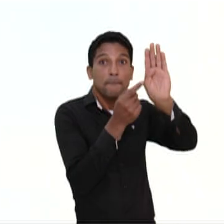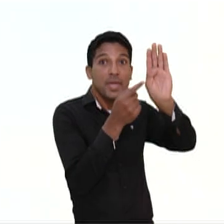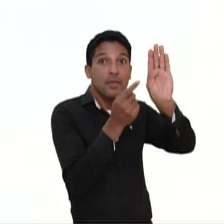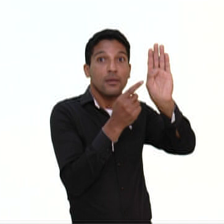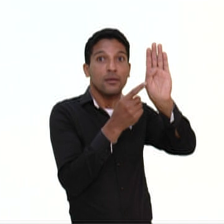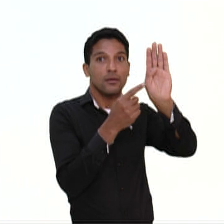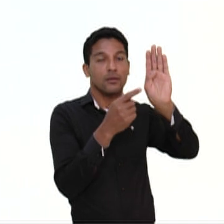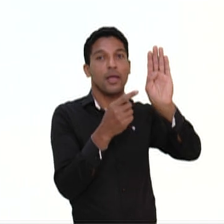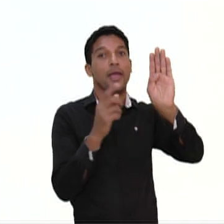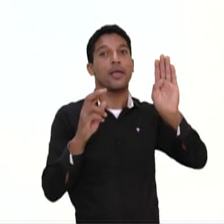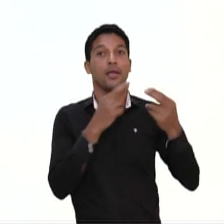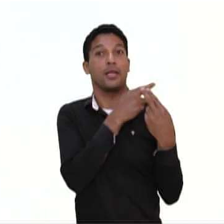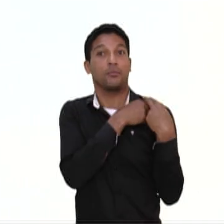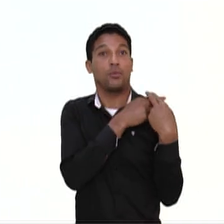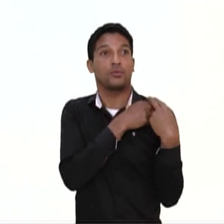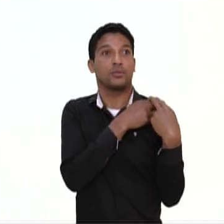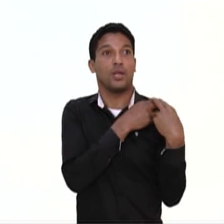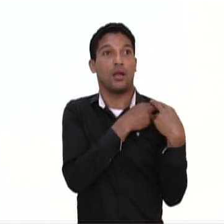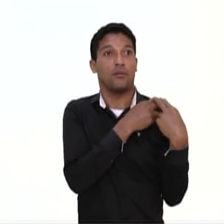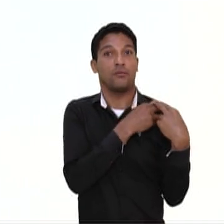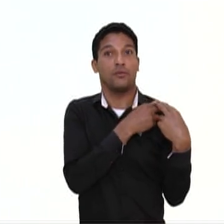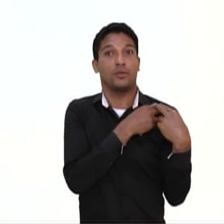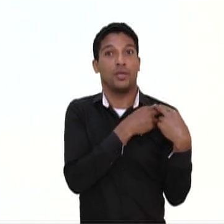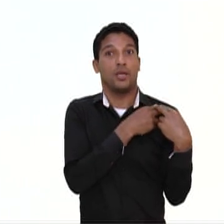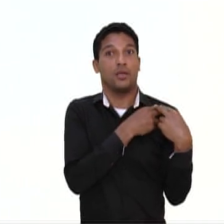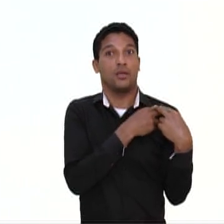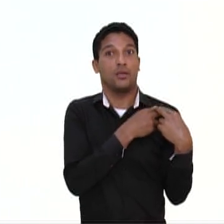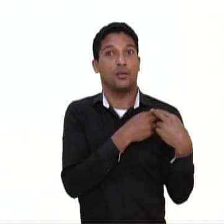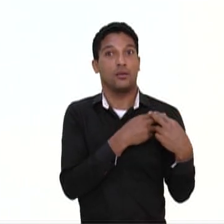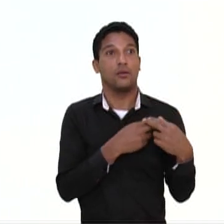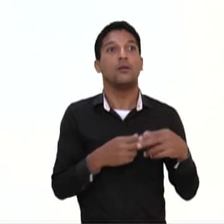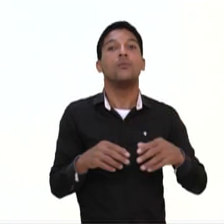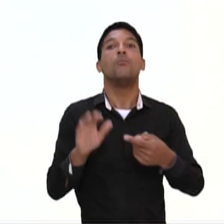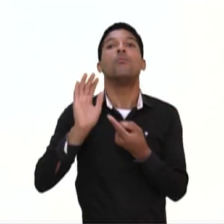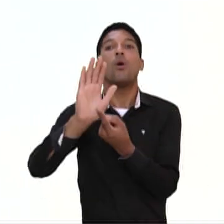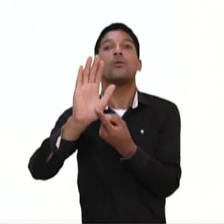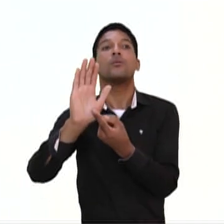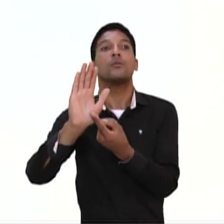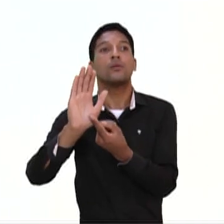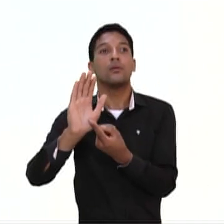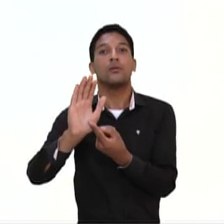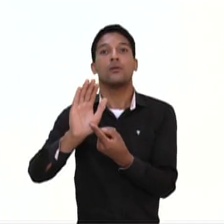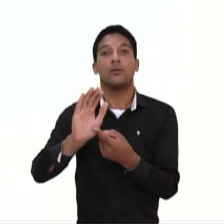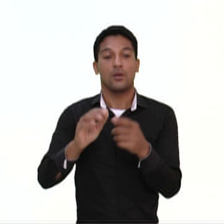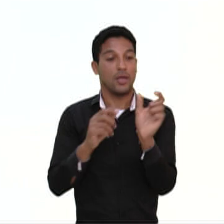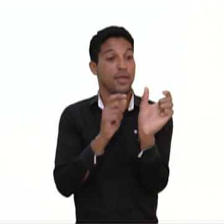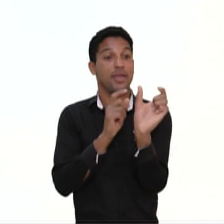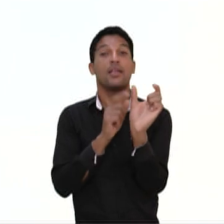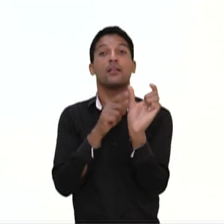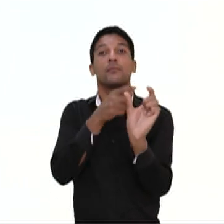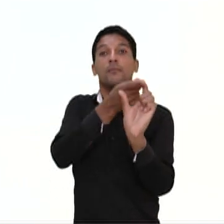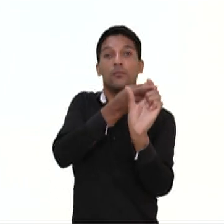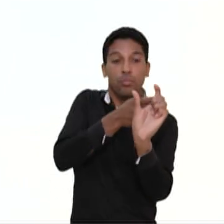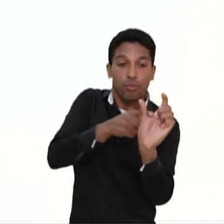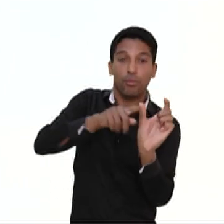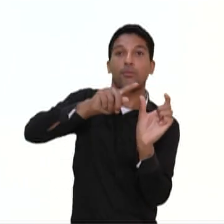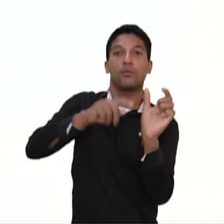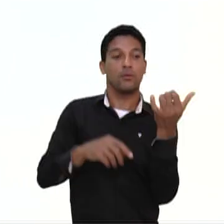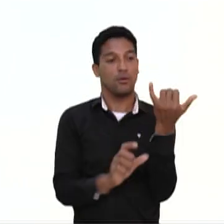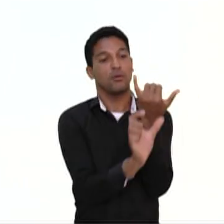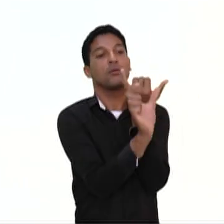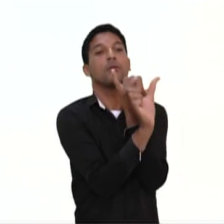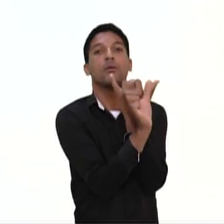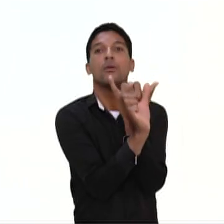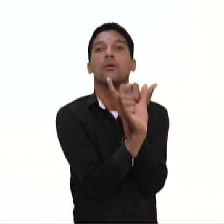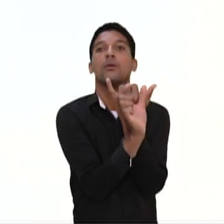movimento dela. Então, assim, ó, o coeficiente B de uma função quadrática indica se a parábola relacionada a